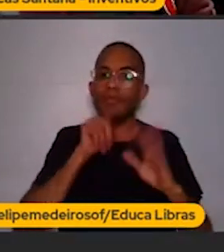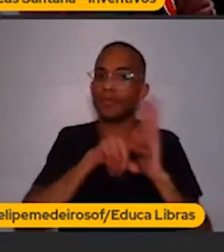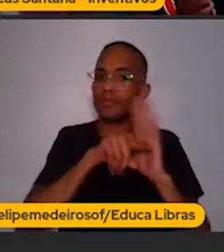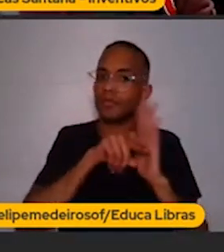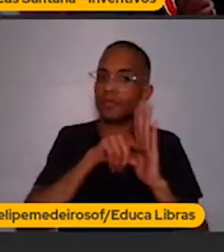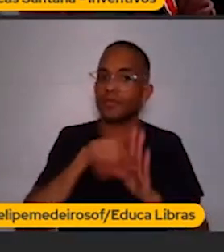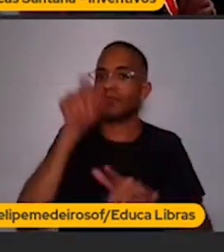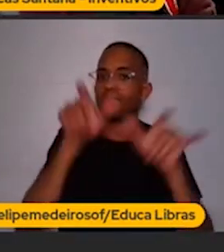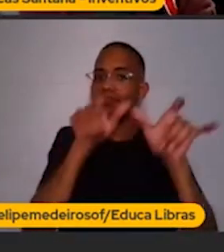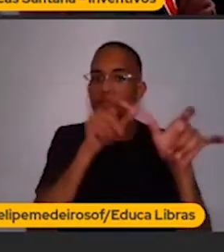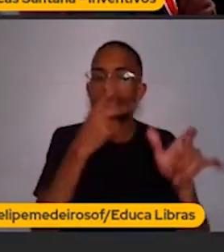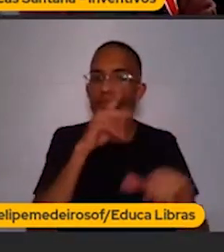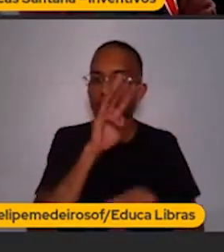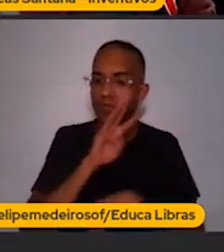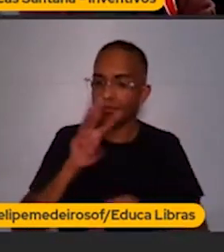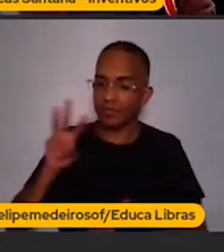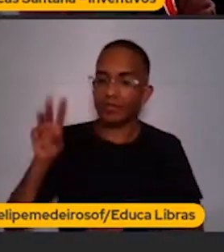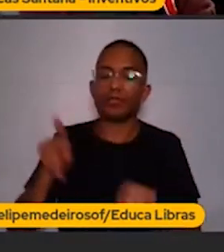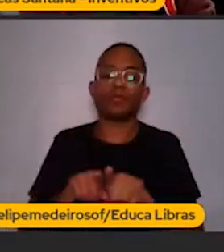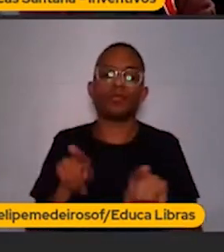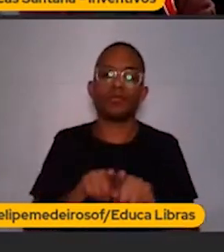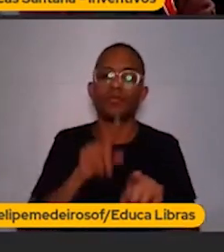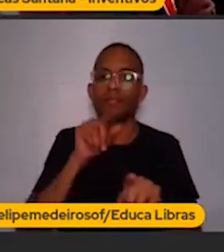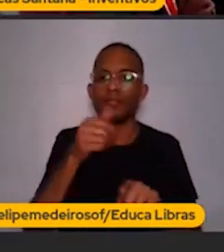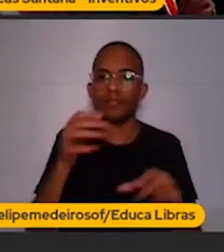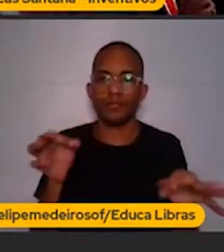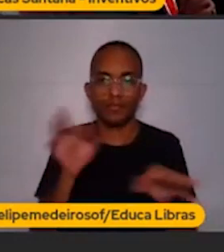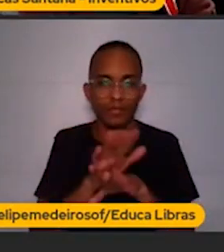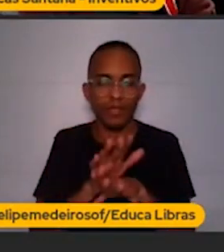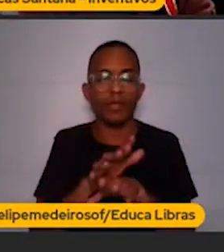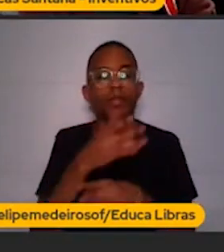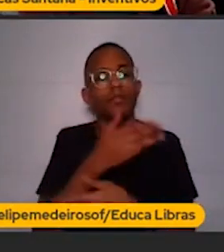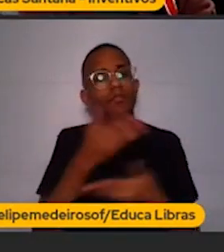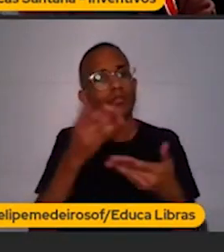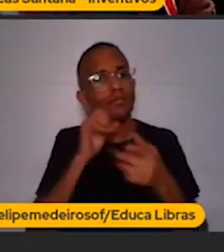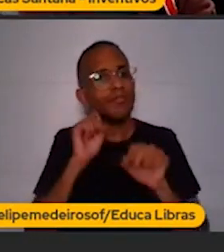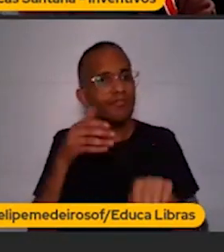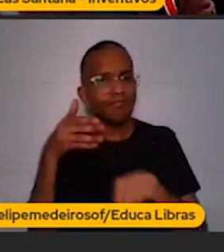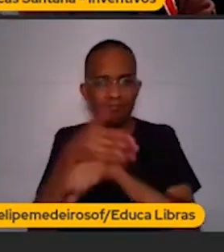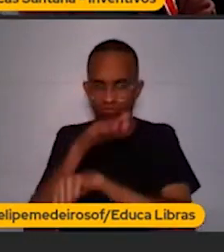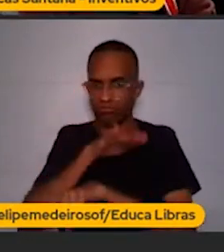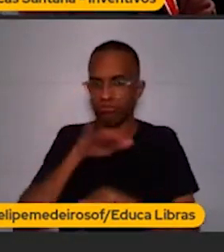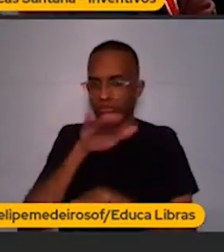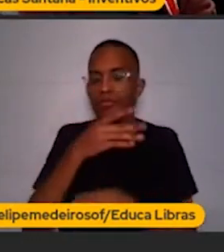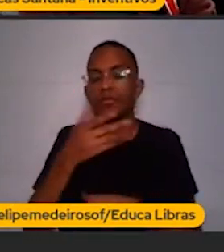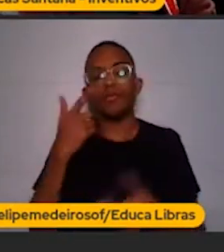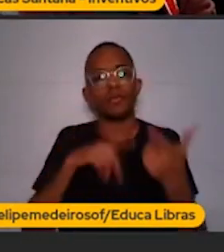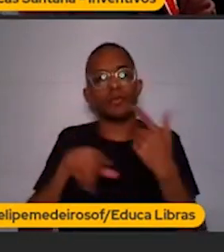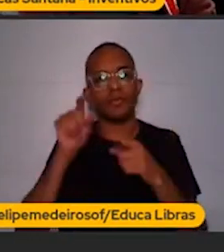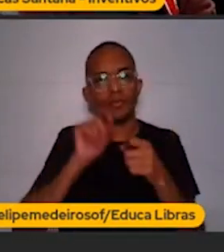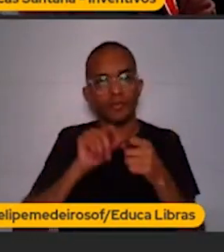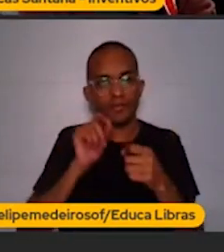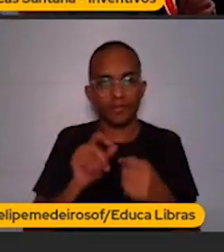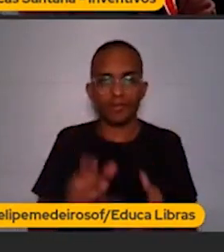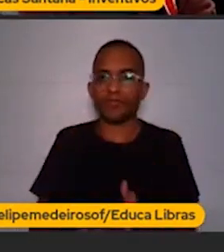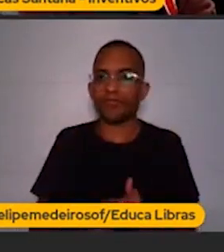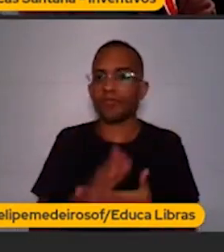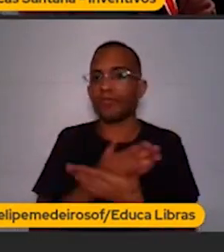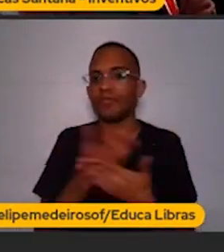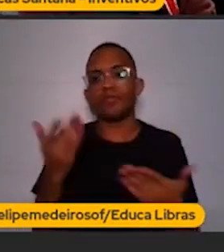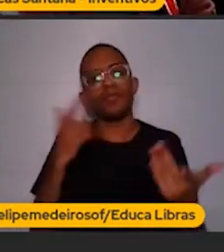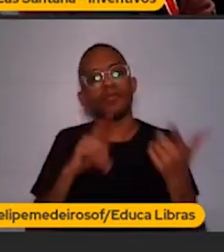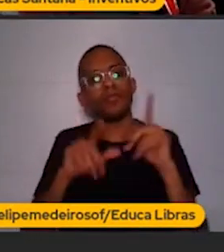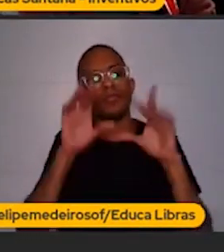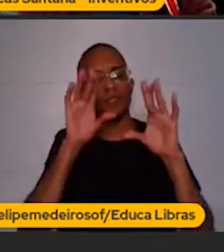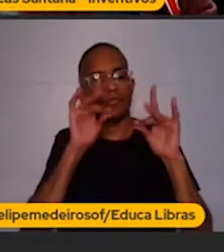você consegue acessar. De novo, quando eu terminar aqui o treinamento, você vai lá e acessa esse gerador de personas e você consegue